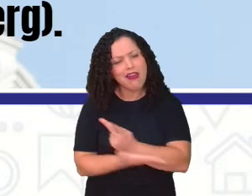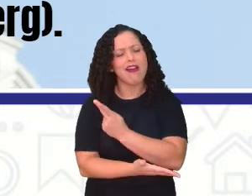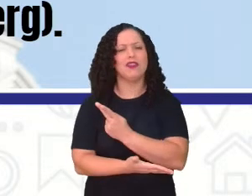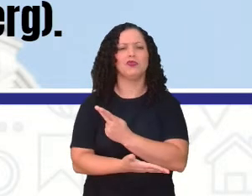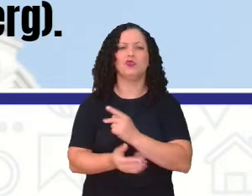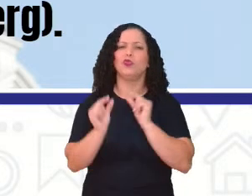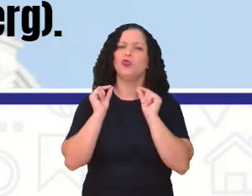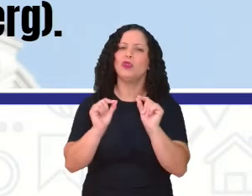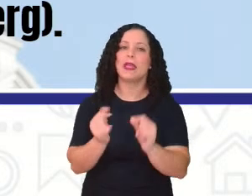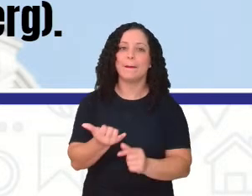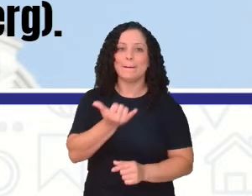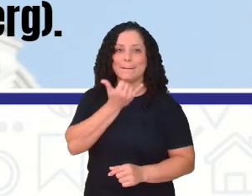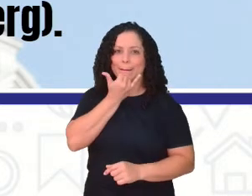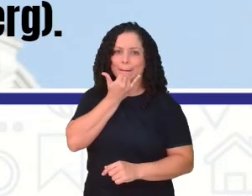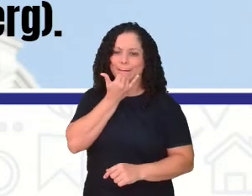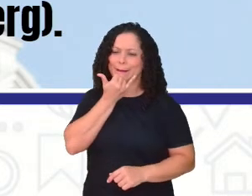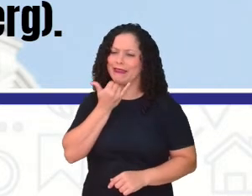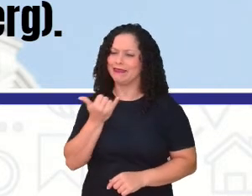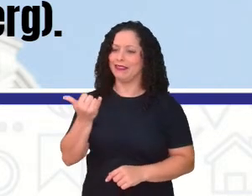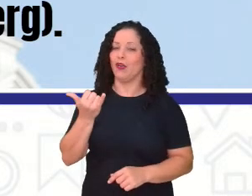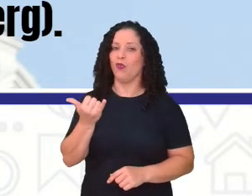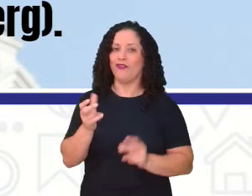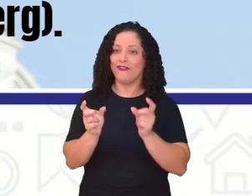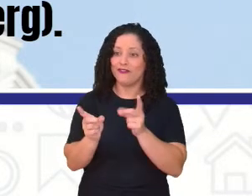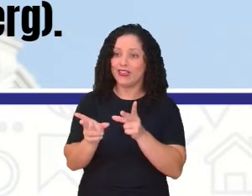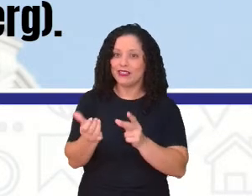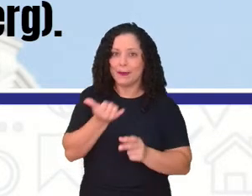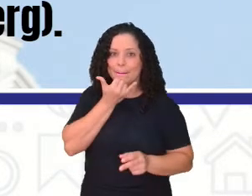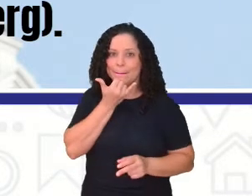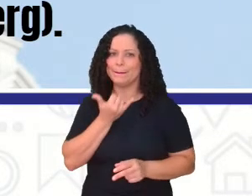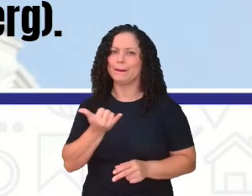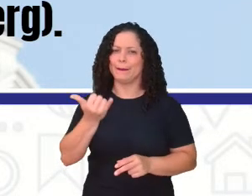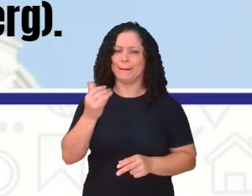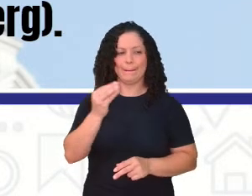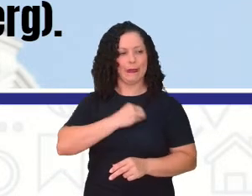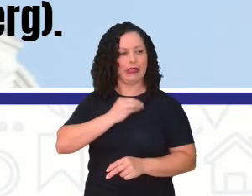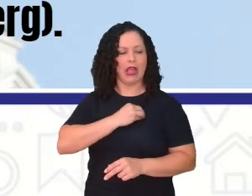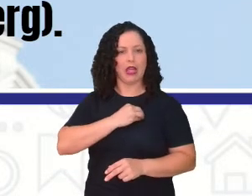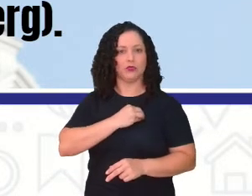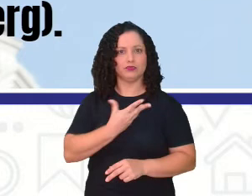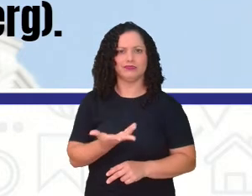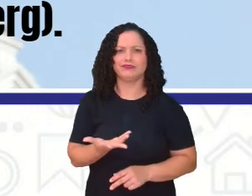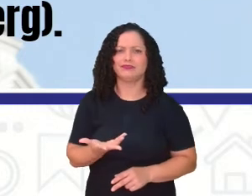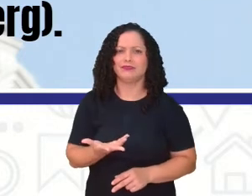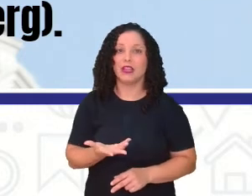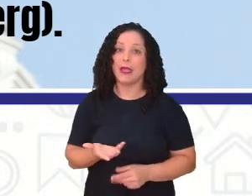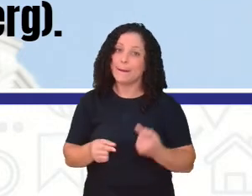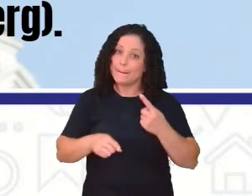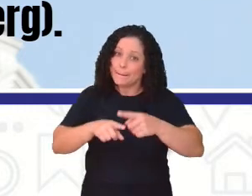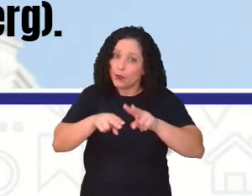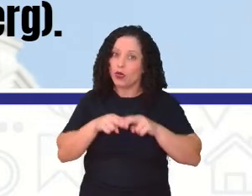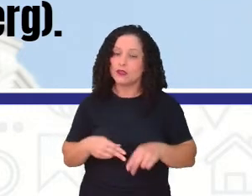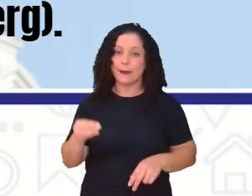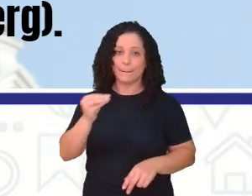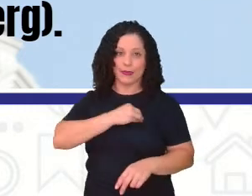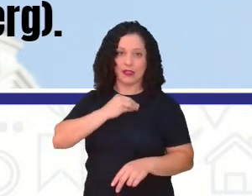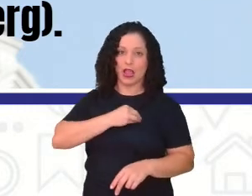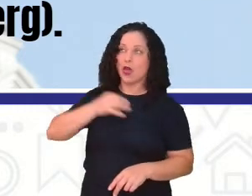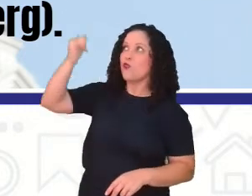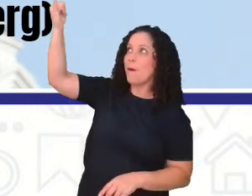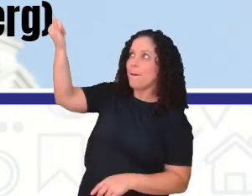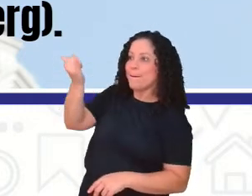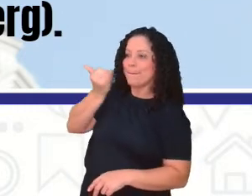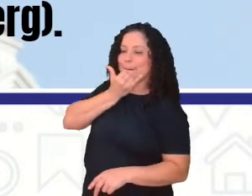indulgências. Então, aquilo que eu falei, o perdão dos pecados, que era oferecido de forma gratuita, ele passa a ser cobrado,